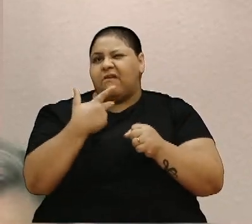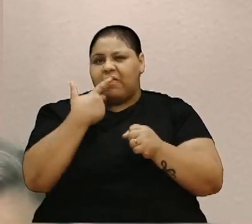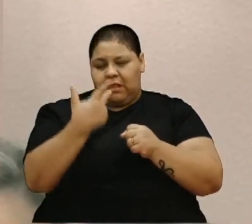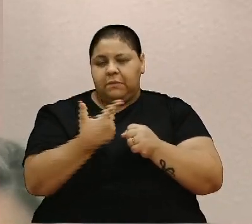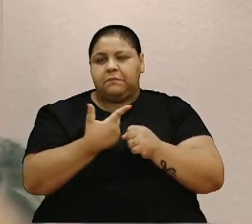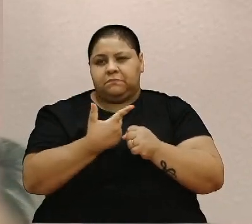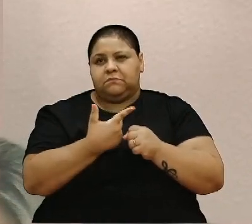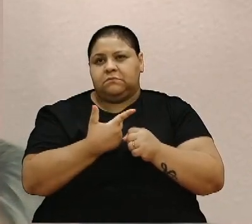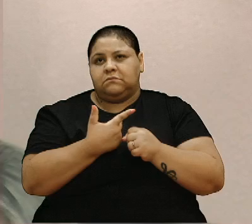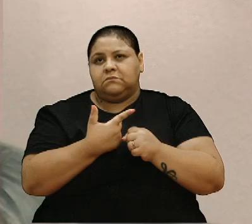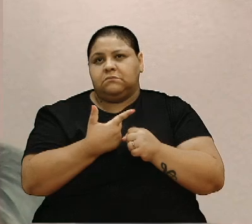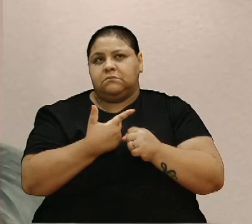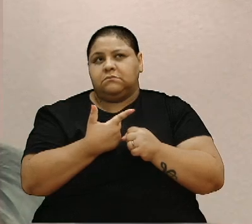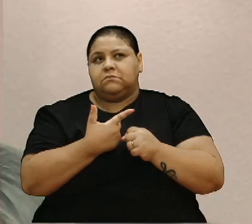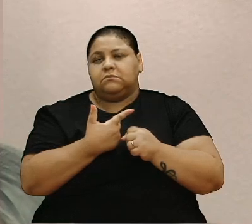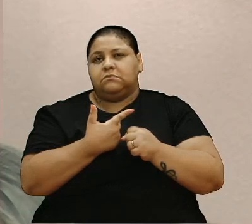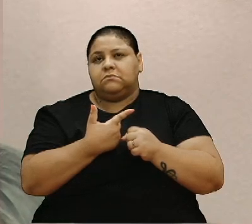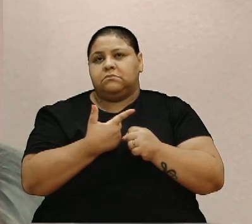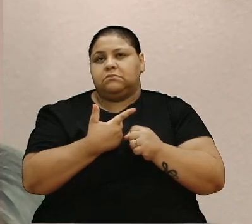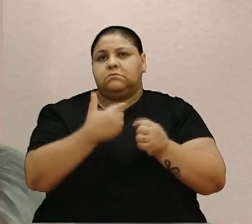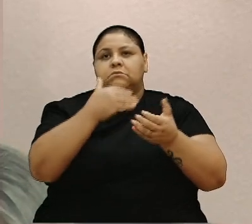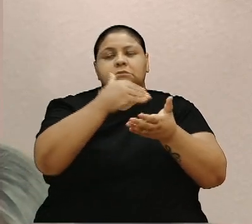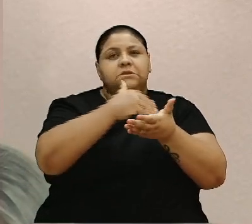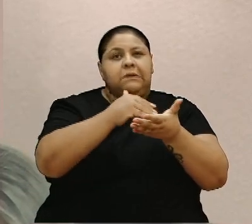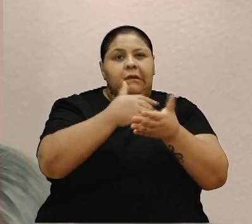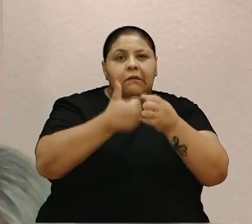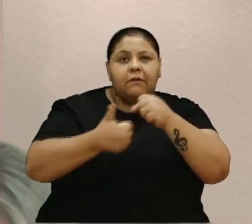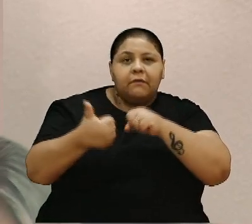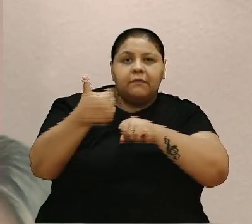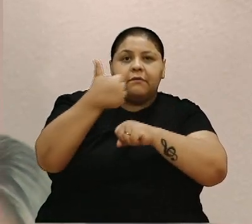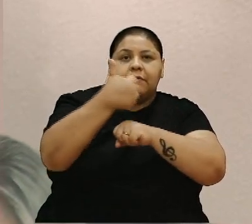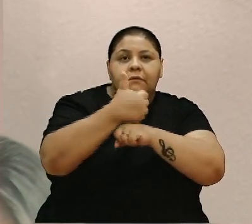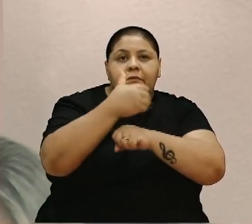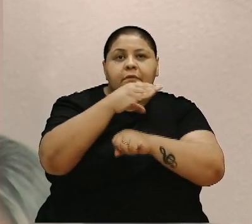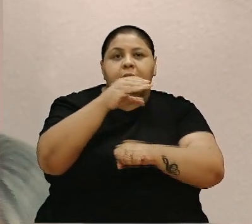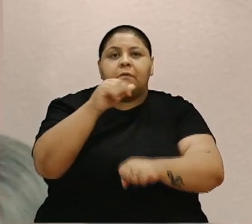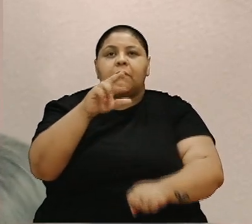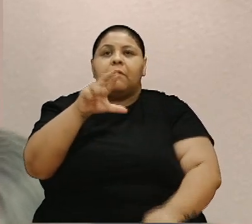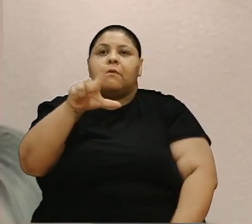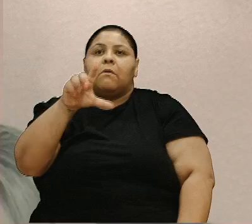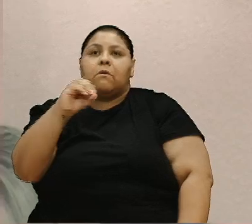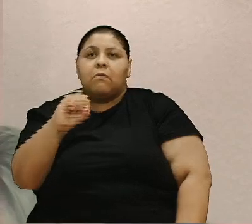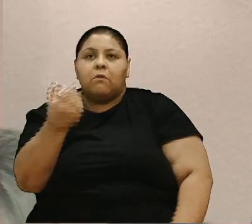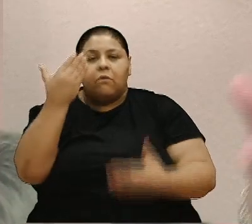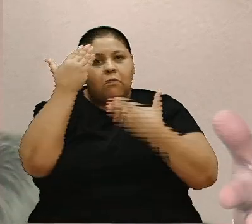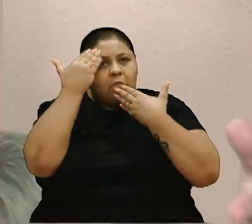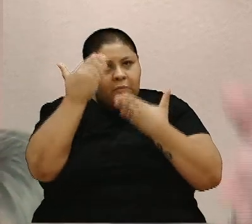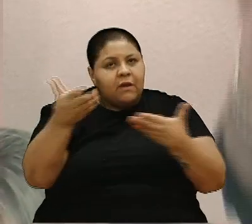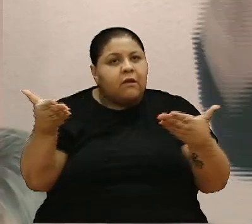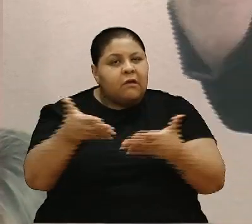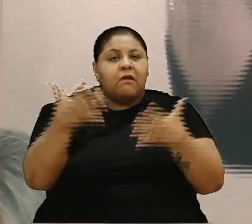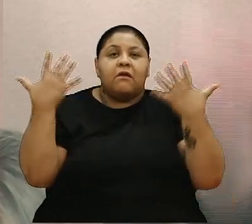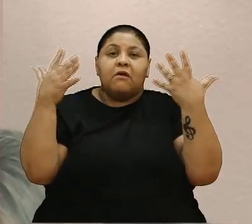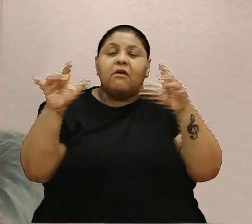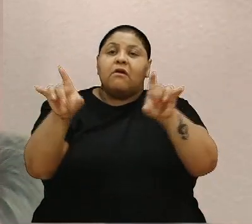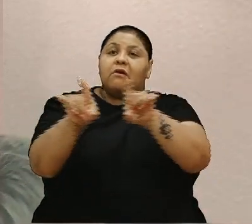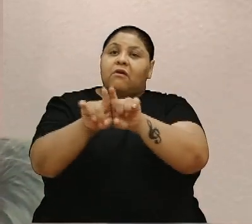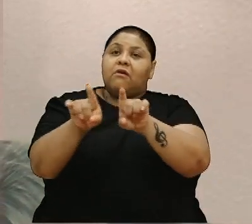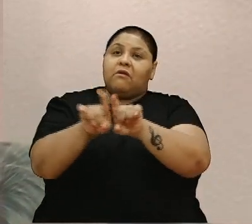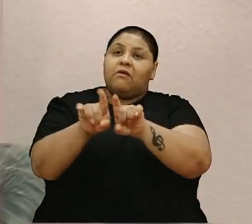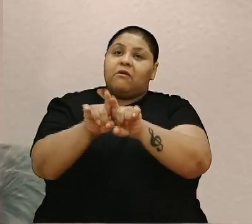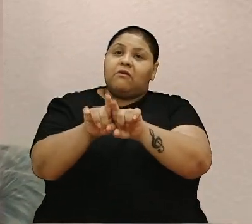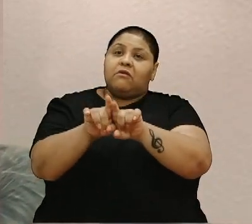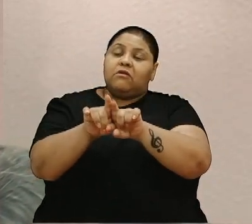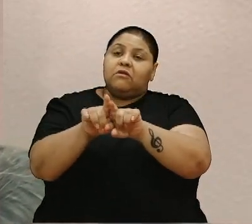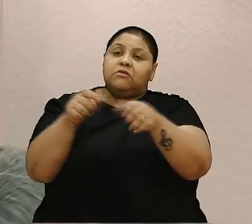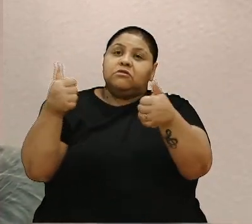ressaltar, de parte, secretário adjunto, Carlos Giovanni Fontana, obrigado pela sua presença. Parabenizar também o senhor que esteve também